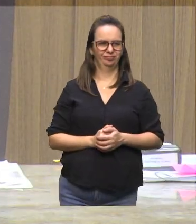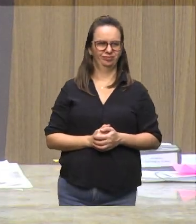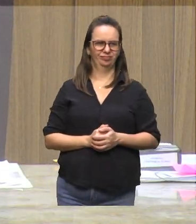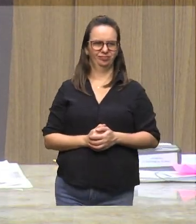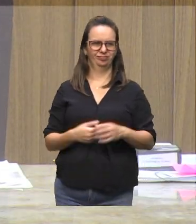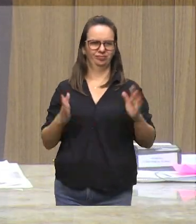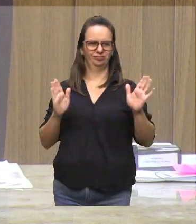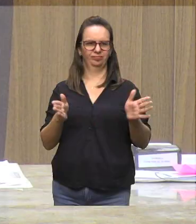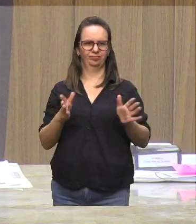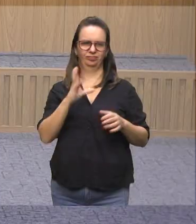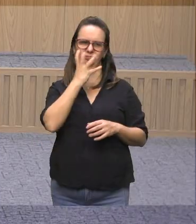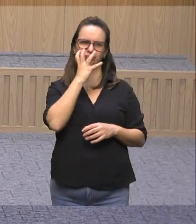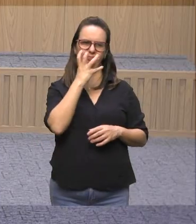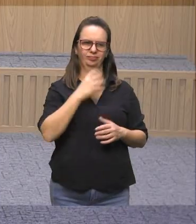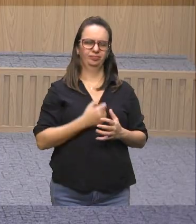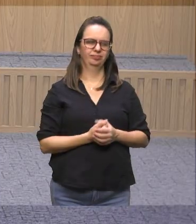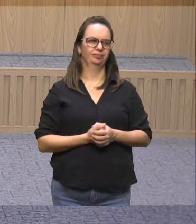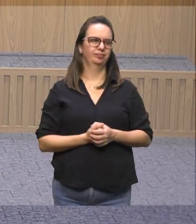Cachorrão.